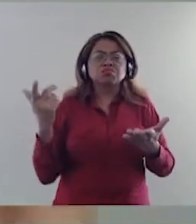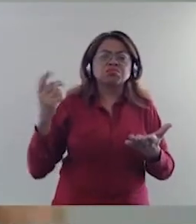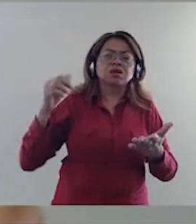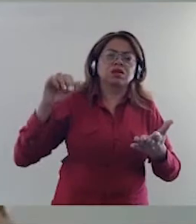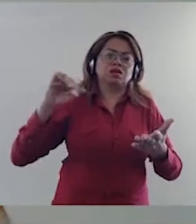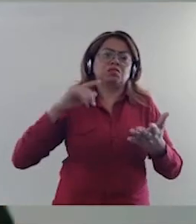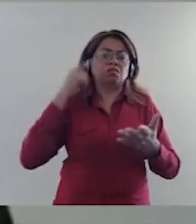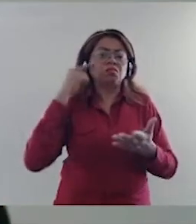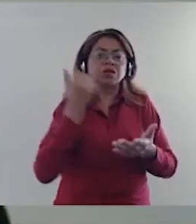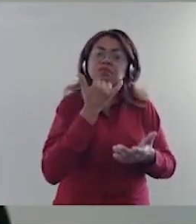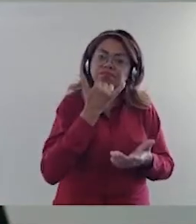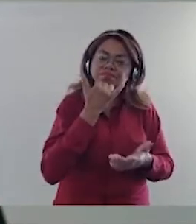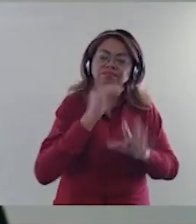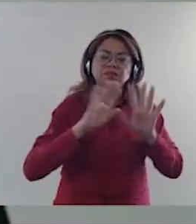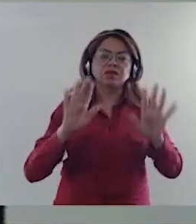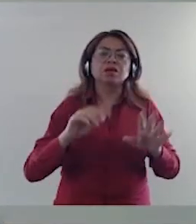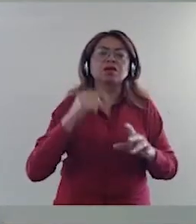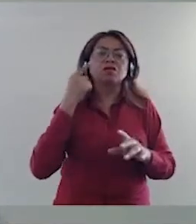fatos